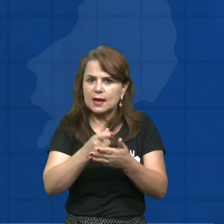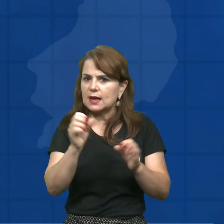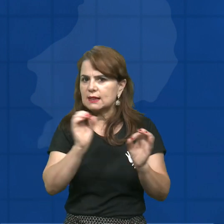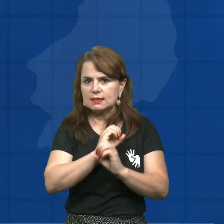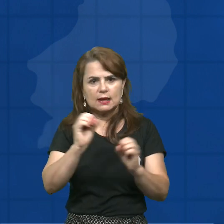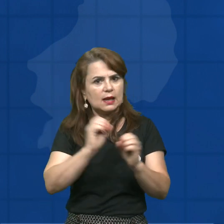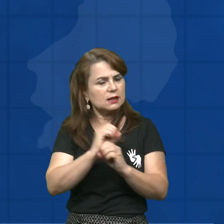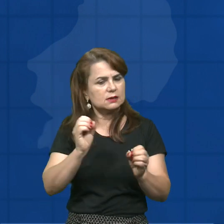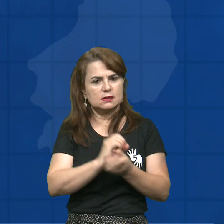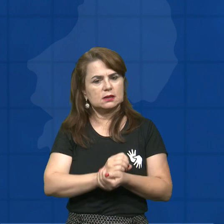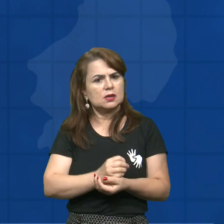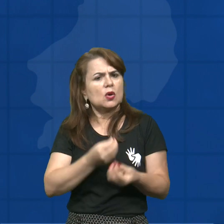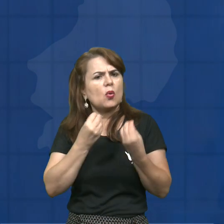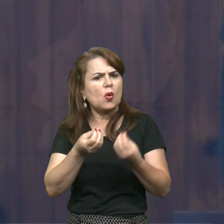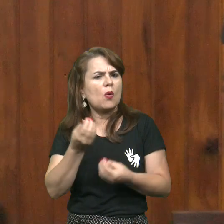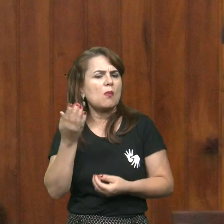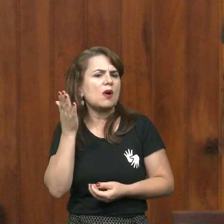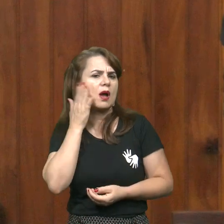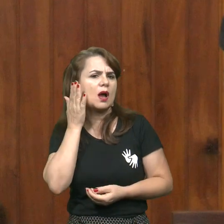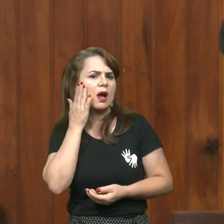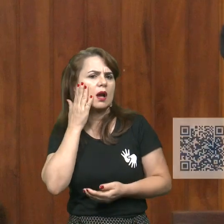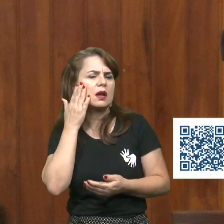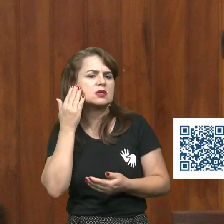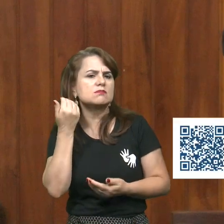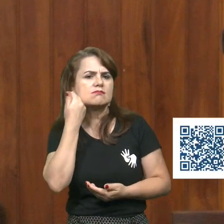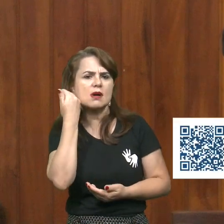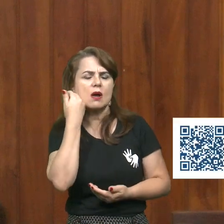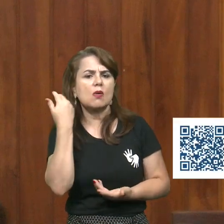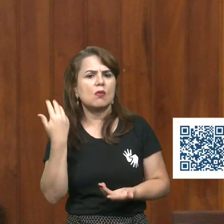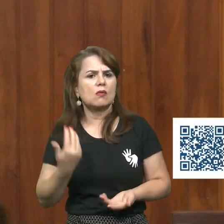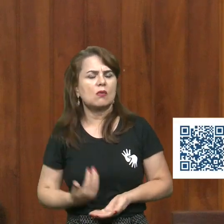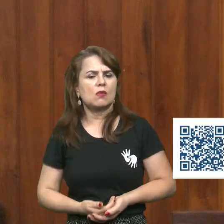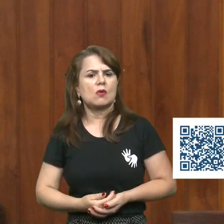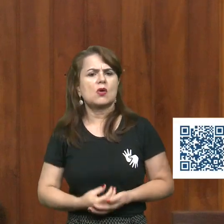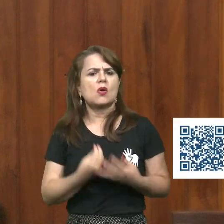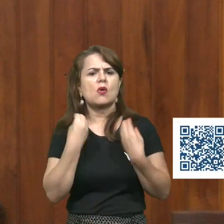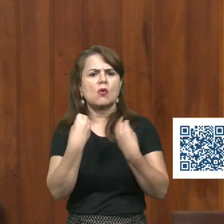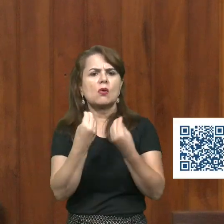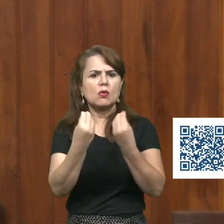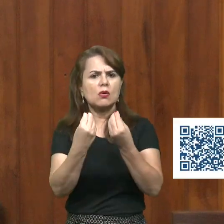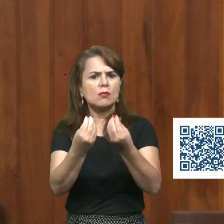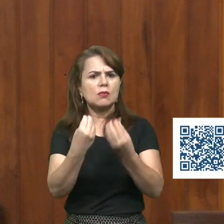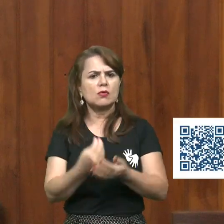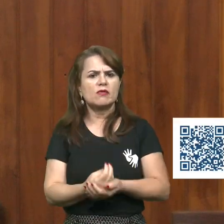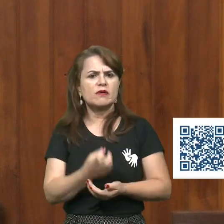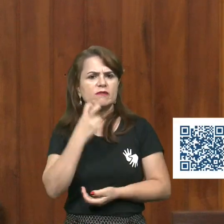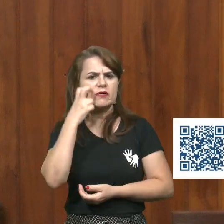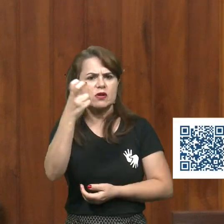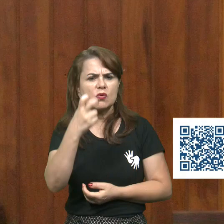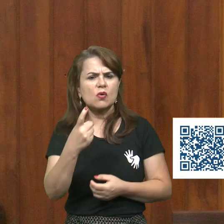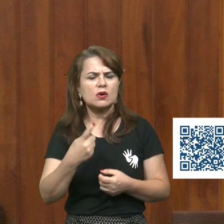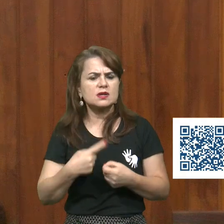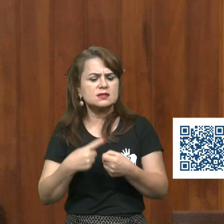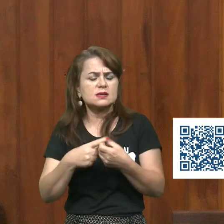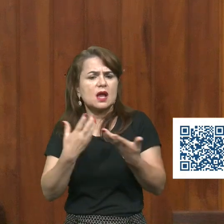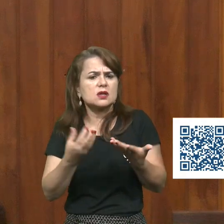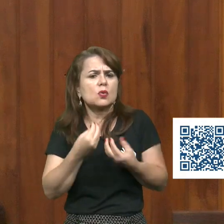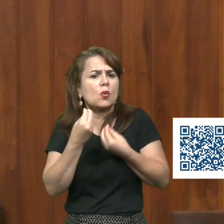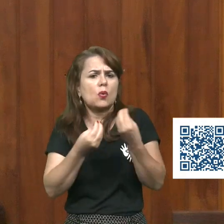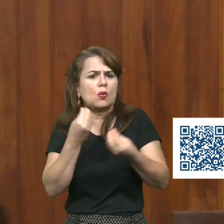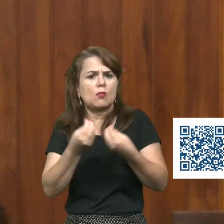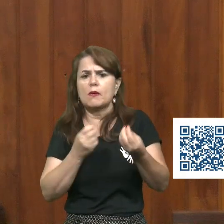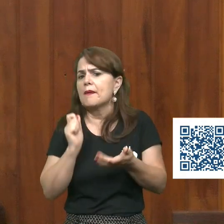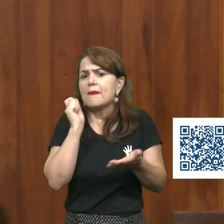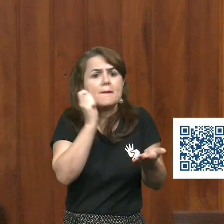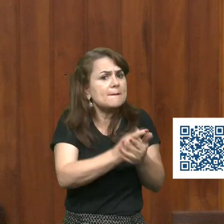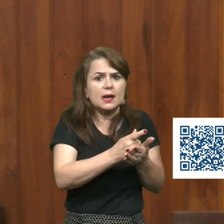Que bando de cara de pau. Mas que administração picareta, que vergonha para a cidade de Marília não pagar